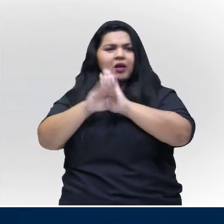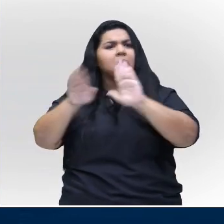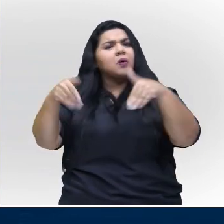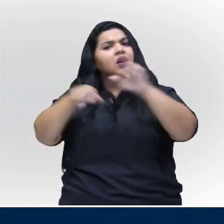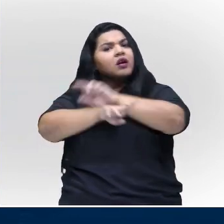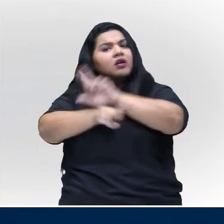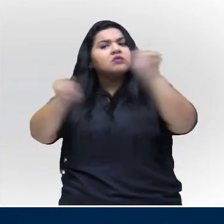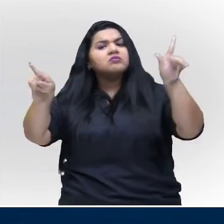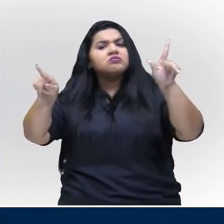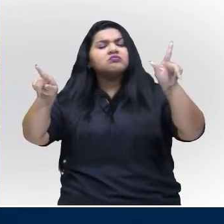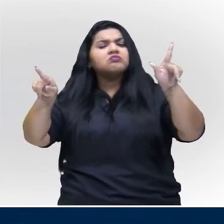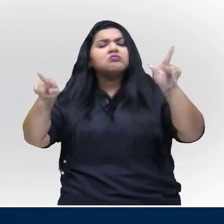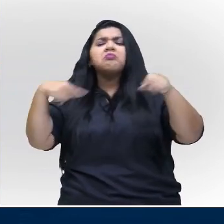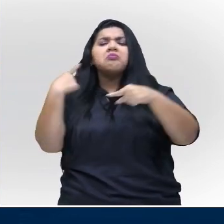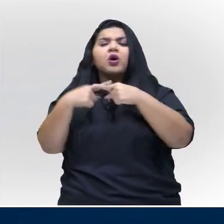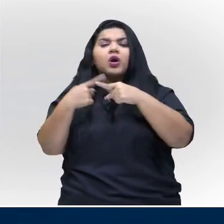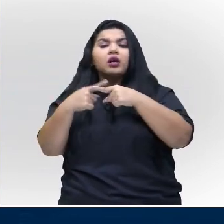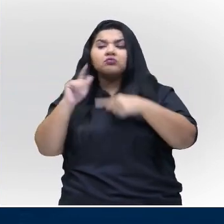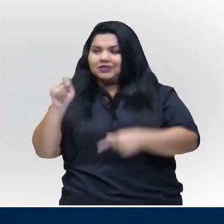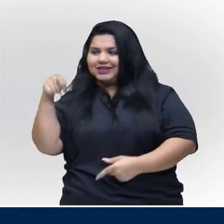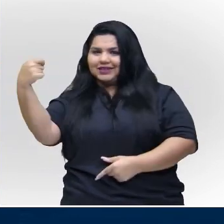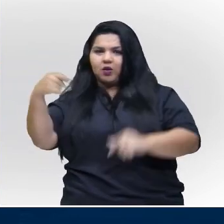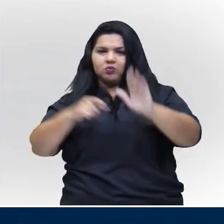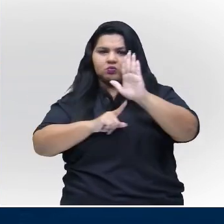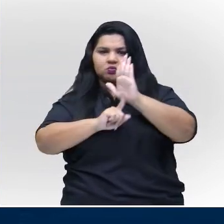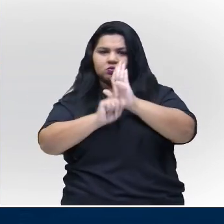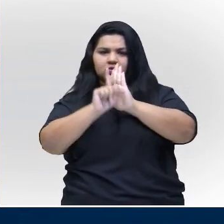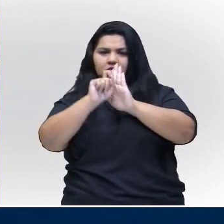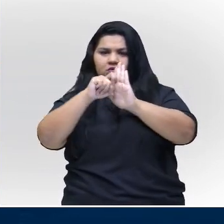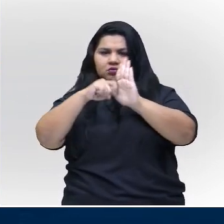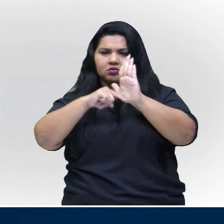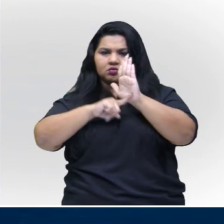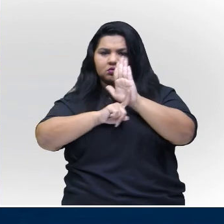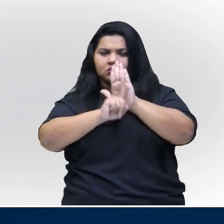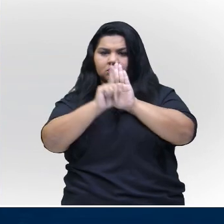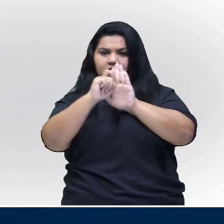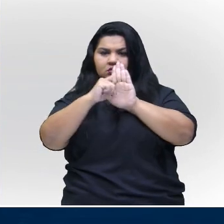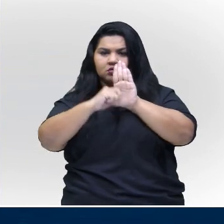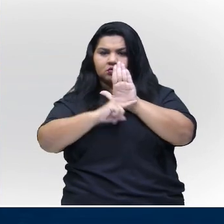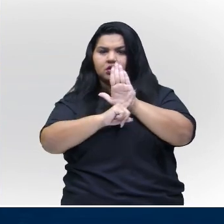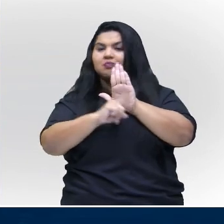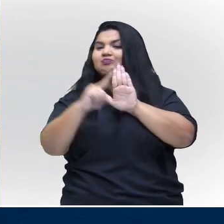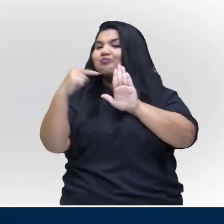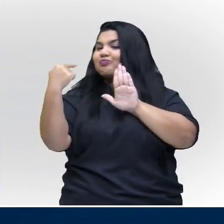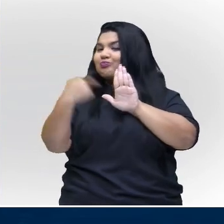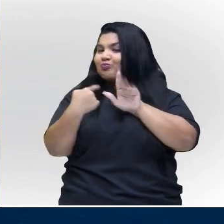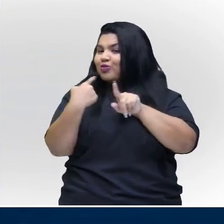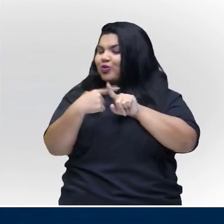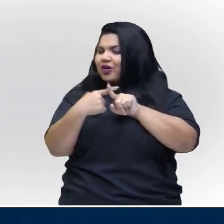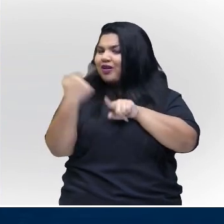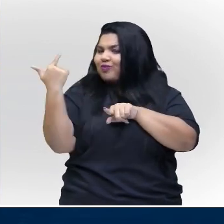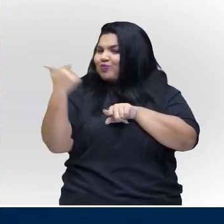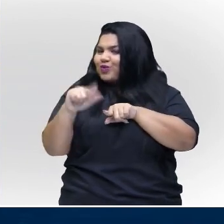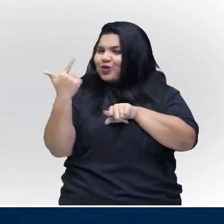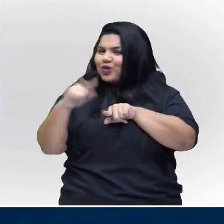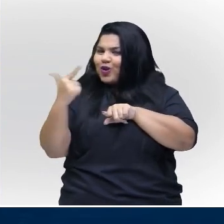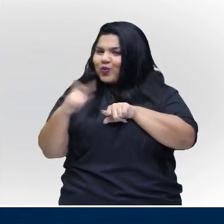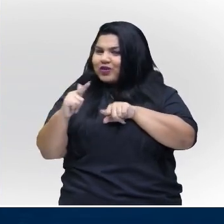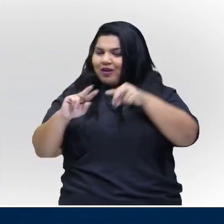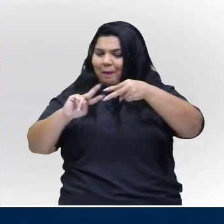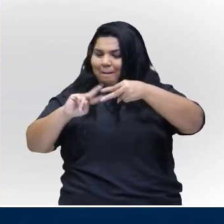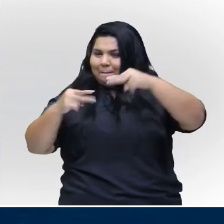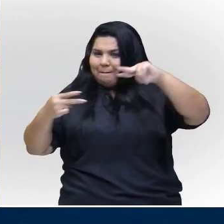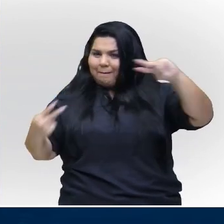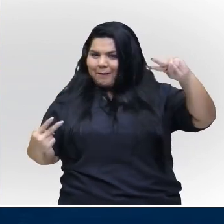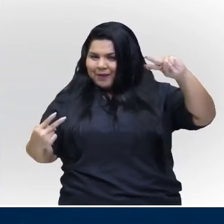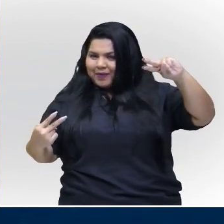Por que ela é chamada de procarionte? Justamente porque ela não possui o seu material genético